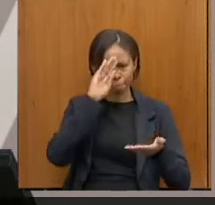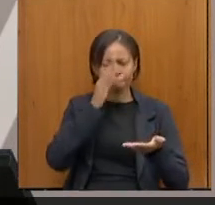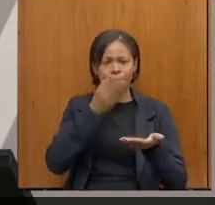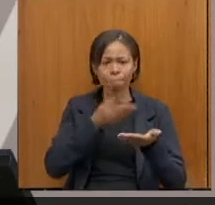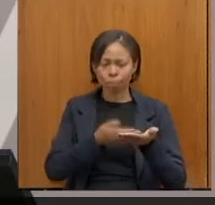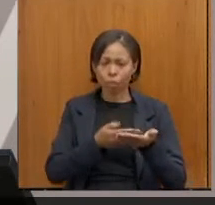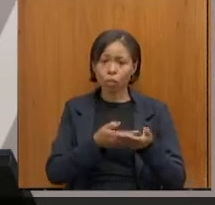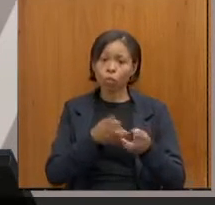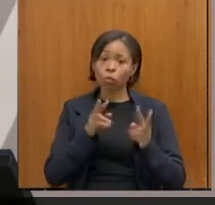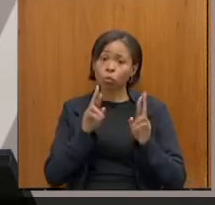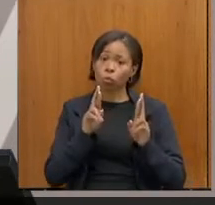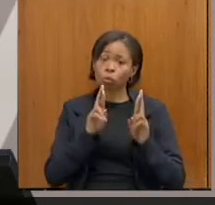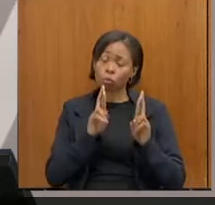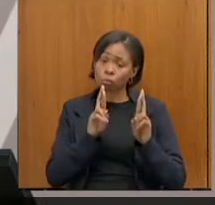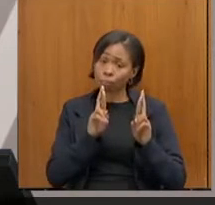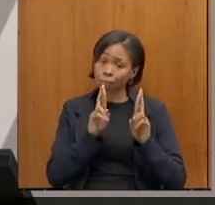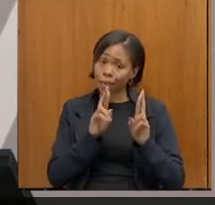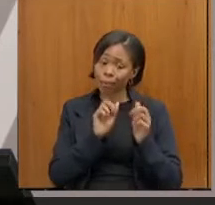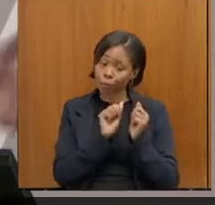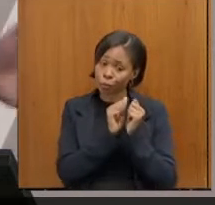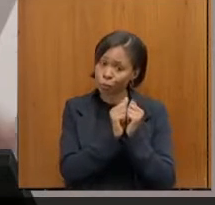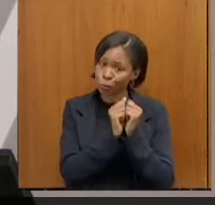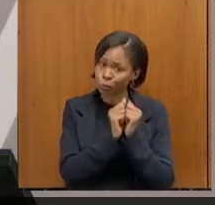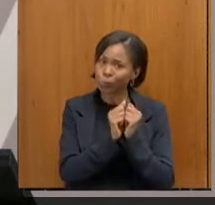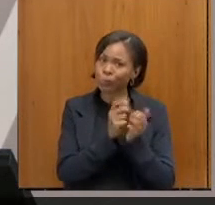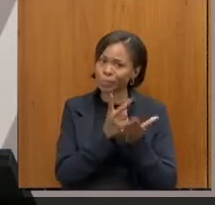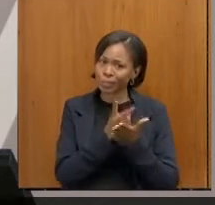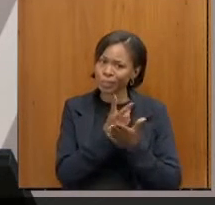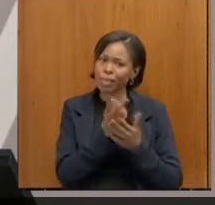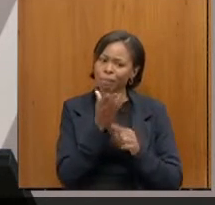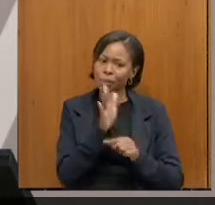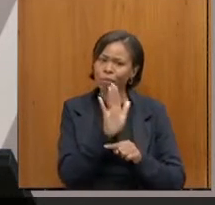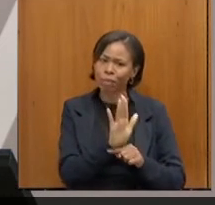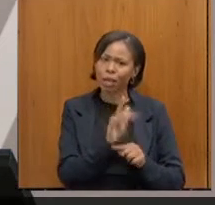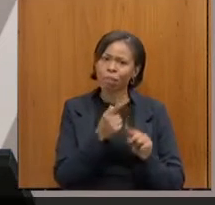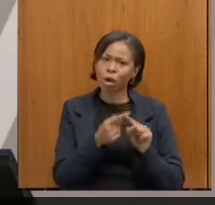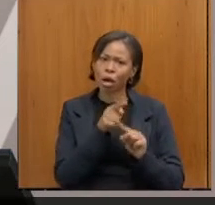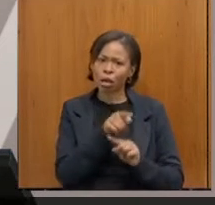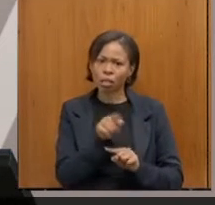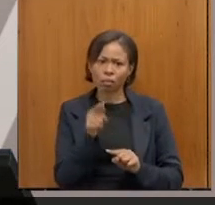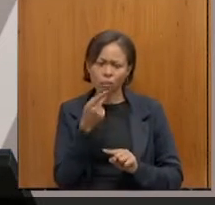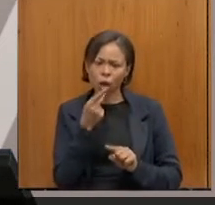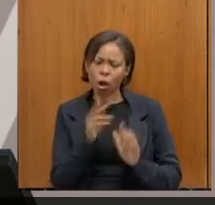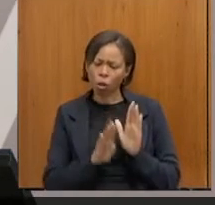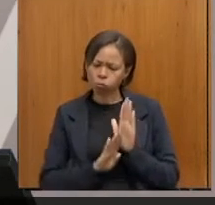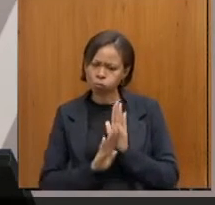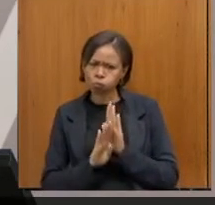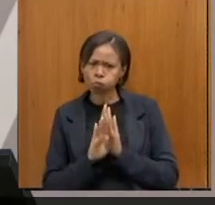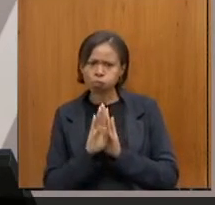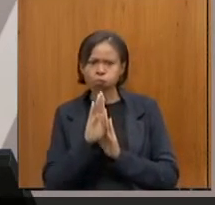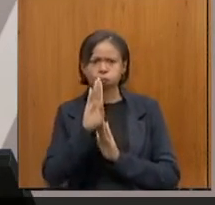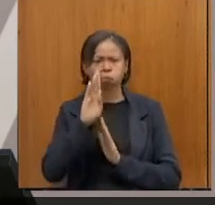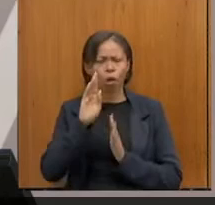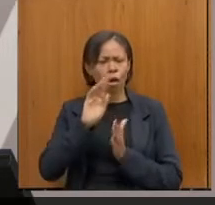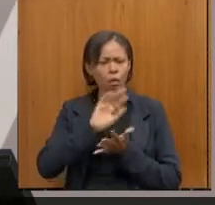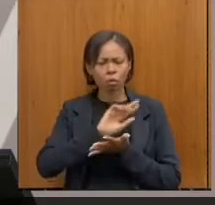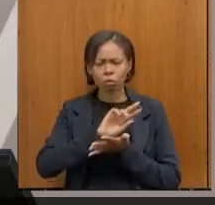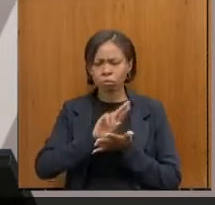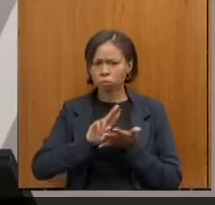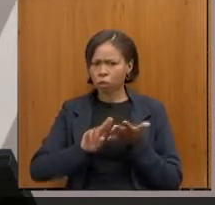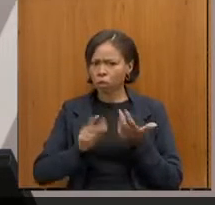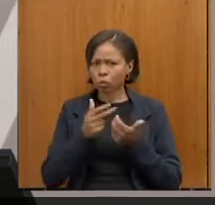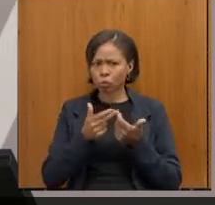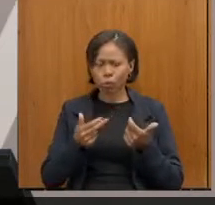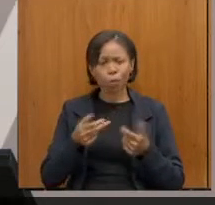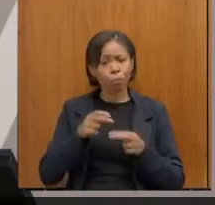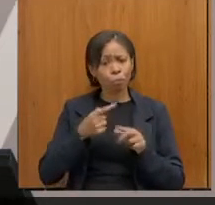a gente pode ir andar juntos cada vez mais poder ajudar os eventos números expressivos do qual você trata com certeza é é